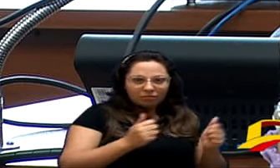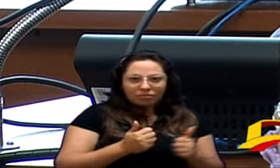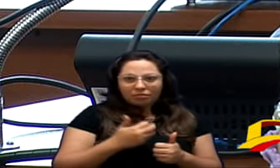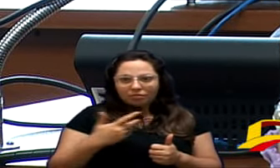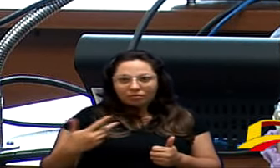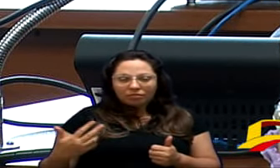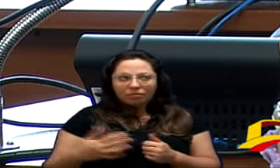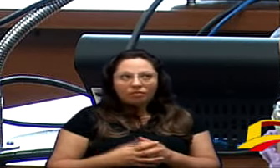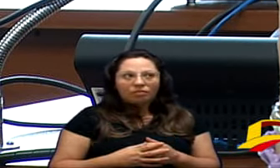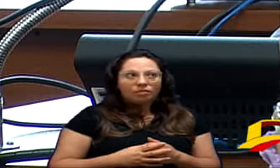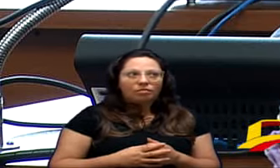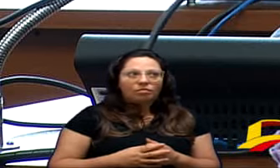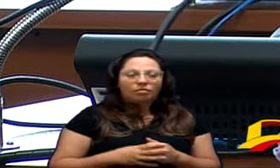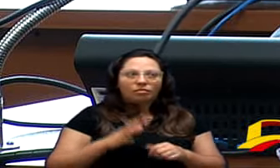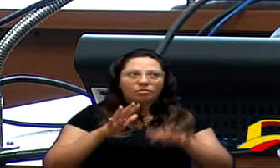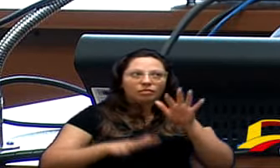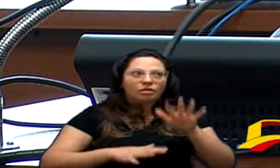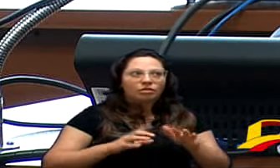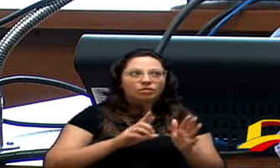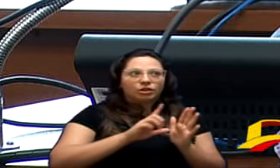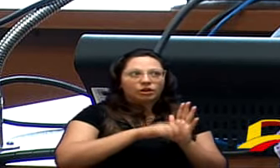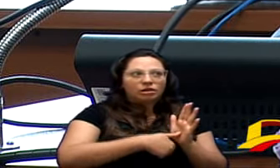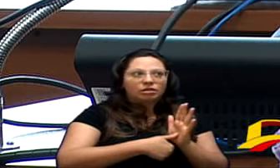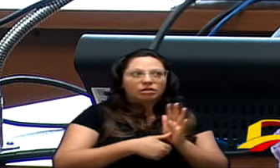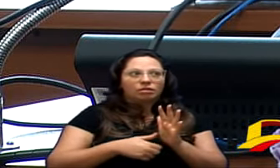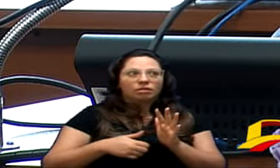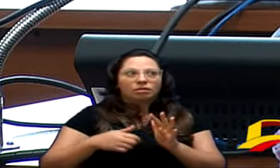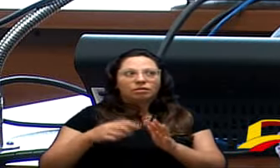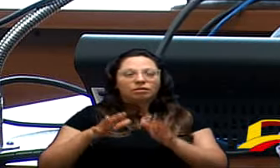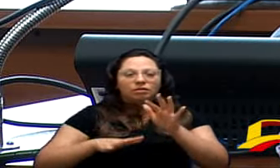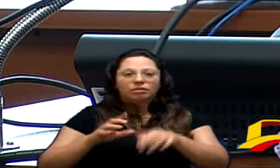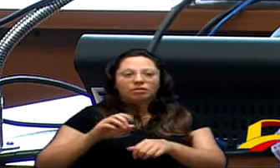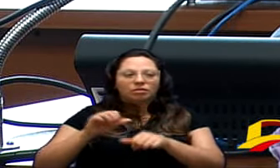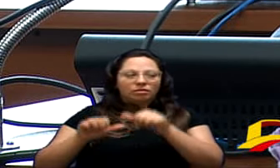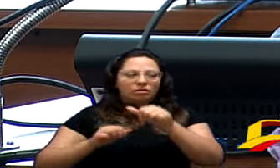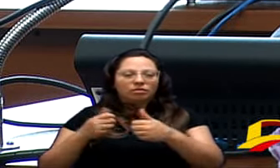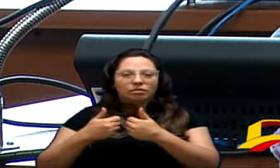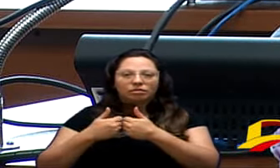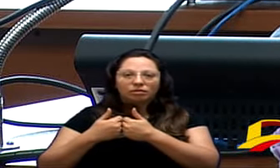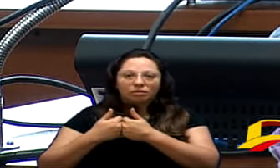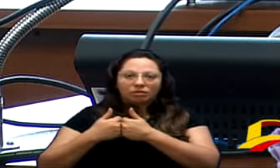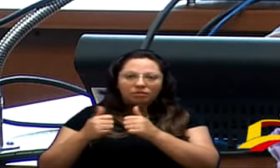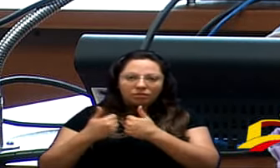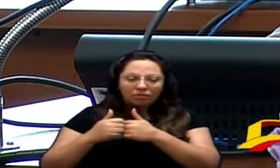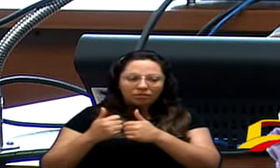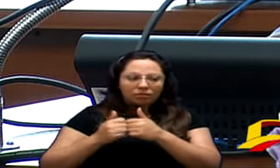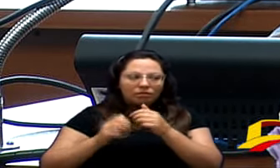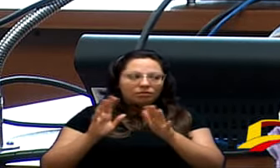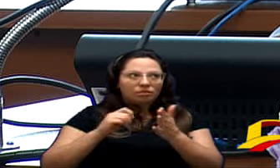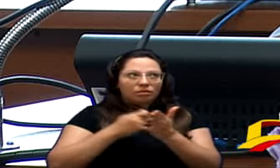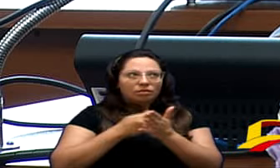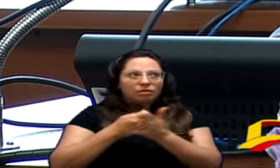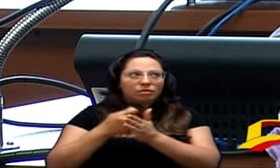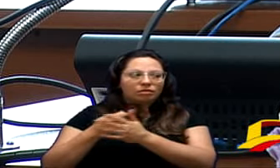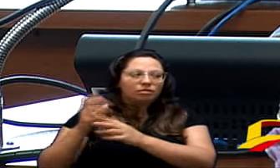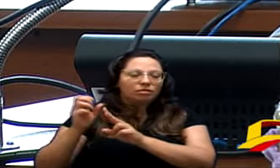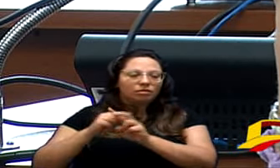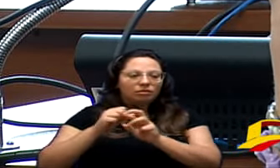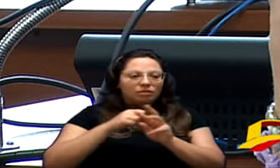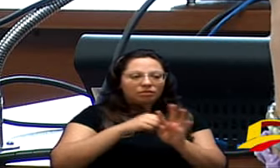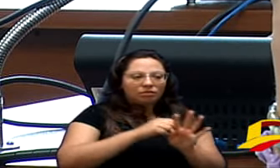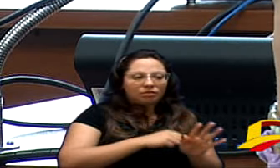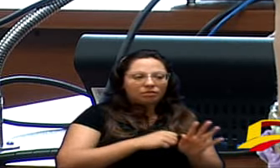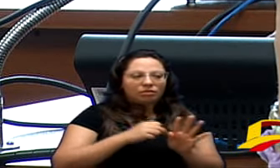atrasava o vale alimentação hora o transporte até que o pagamento ficou atrasado meses teve profissionais que